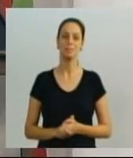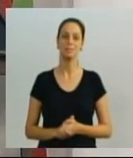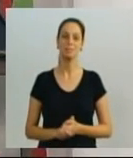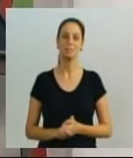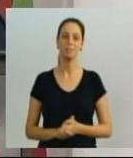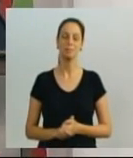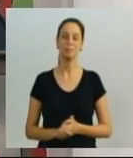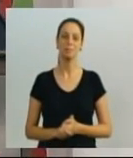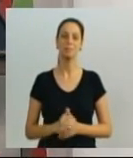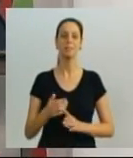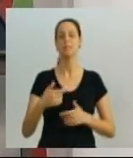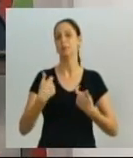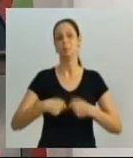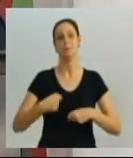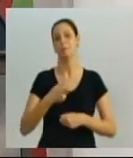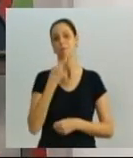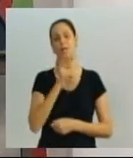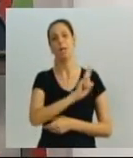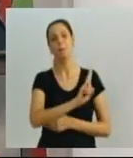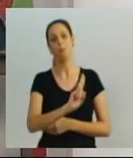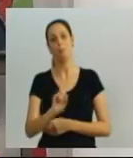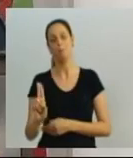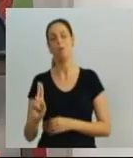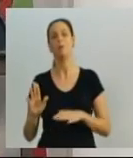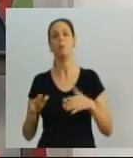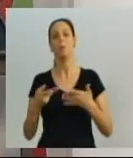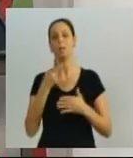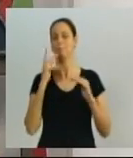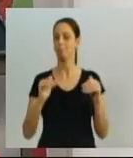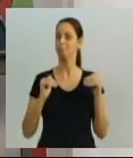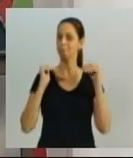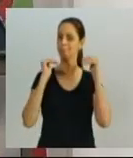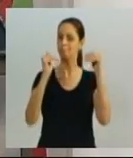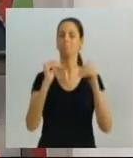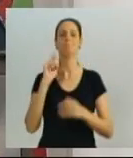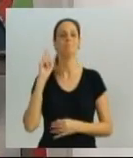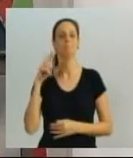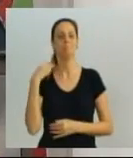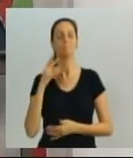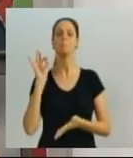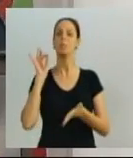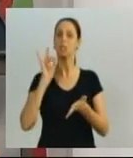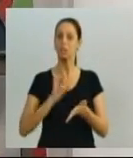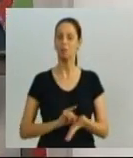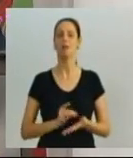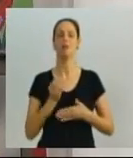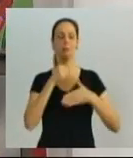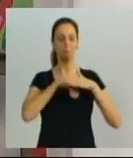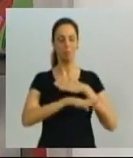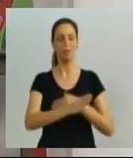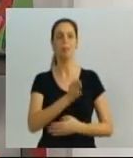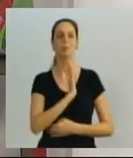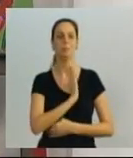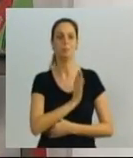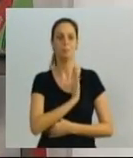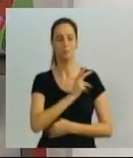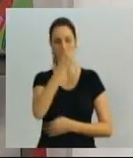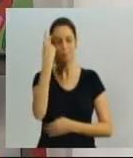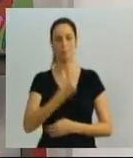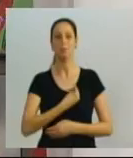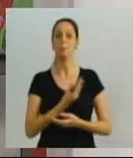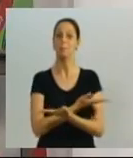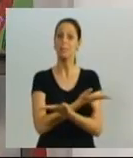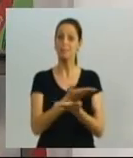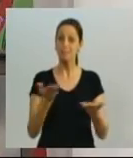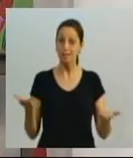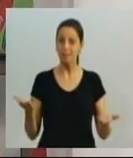não preciso mencionar nome, quando eu digo nobre, são pessoas que eu tenho no meu coração. Presentes, os